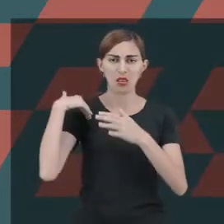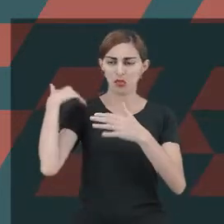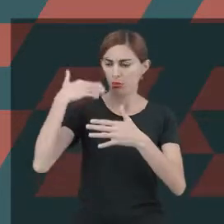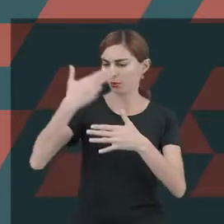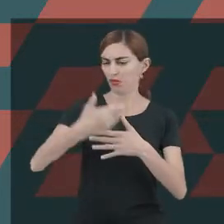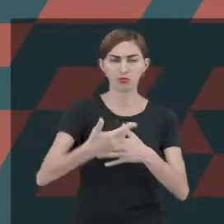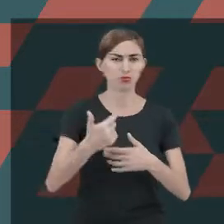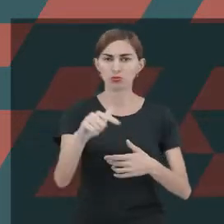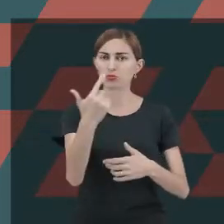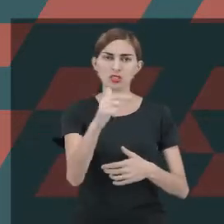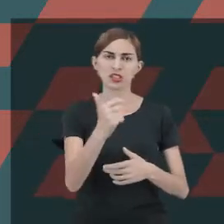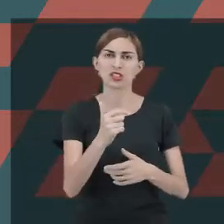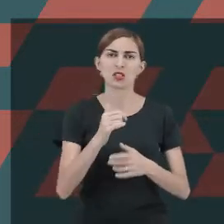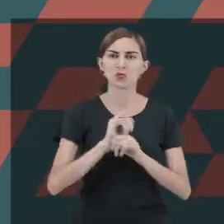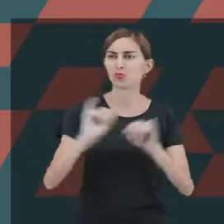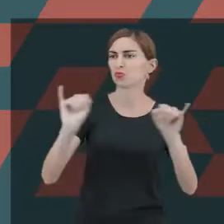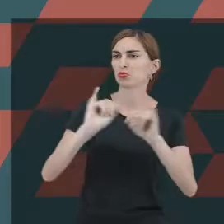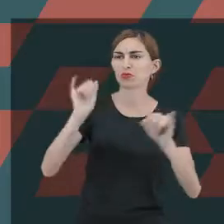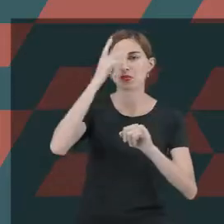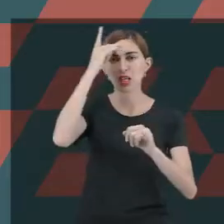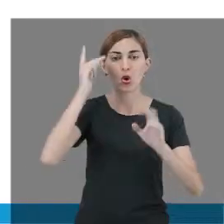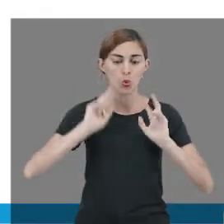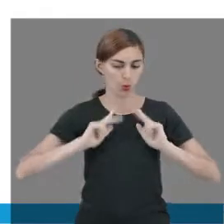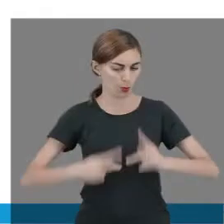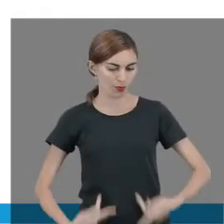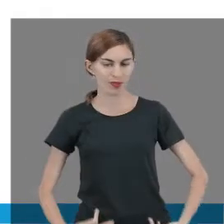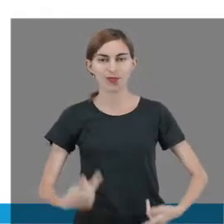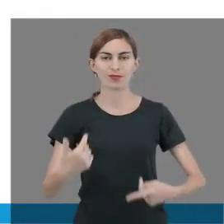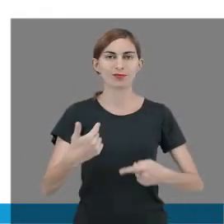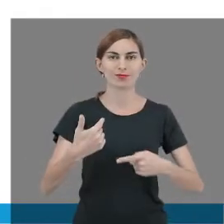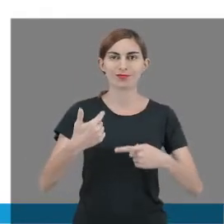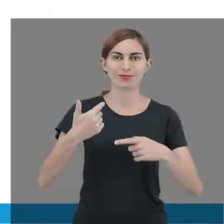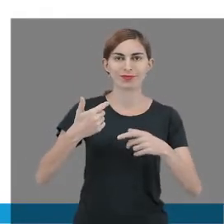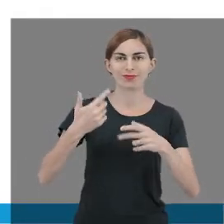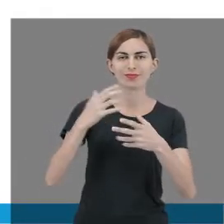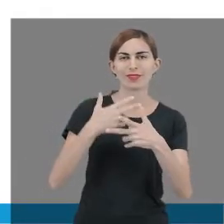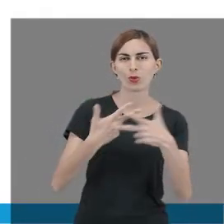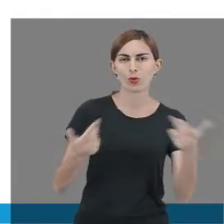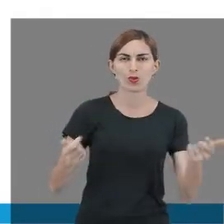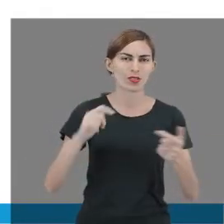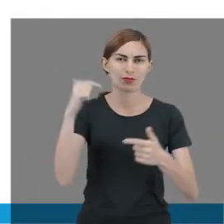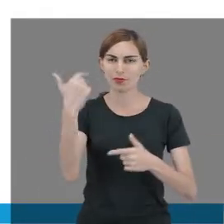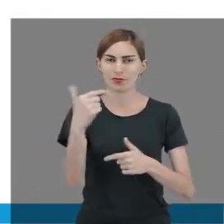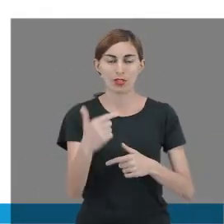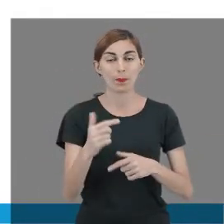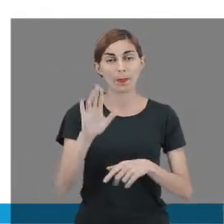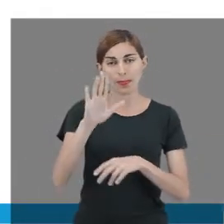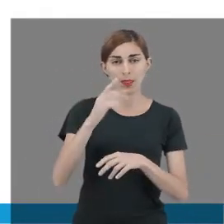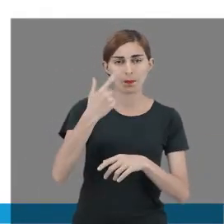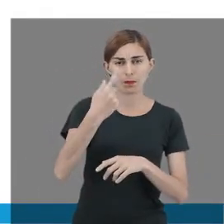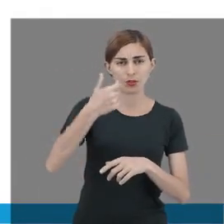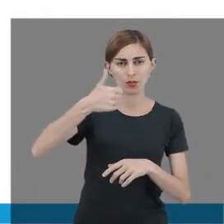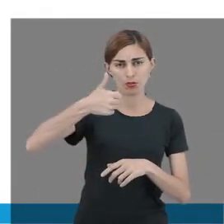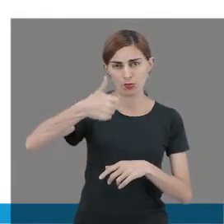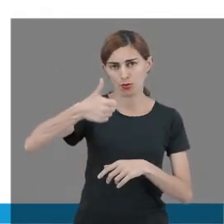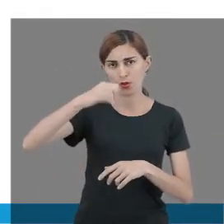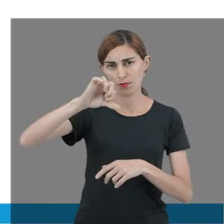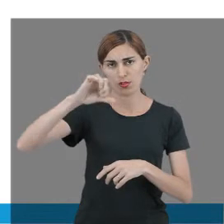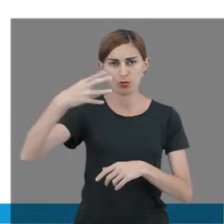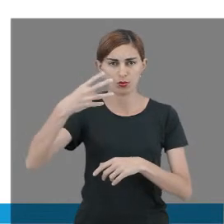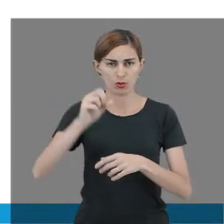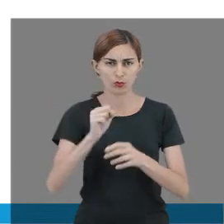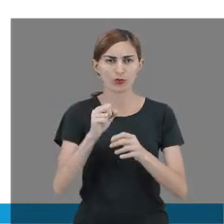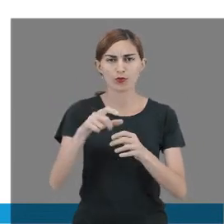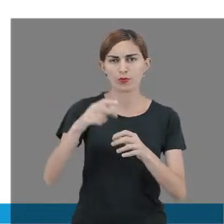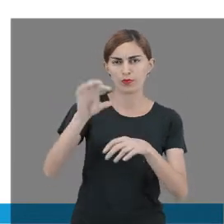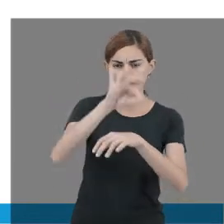vista clínico em humanos. Em 1948, o vírus foi recuperado do mosquito Aedes aegypti, ou seja, foi visto que, como